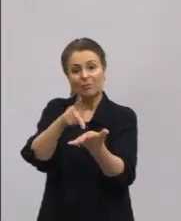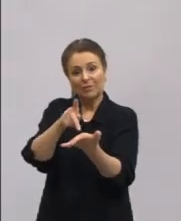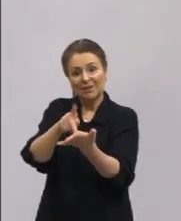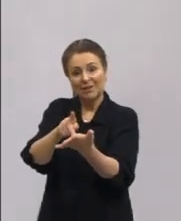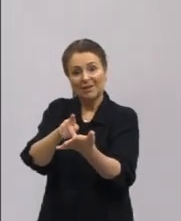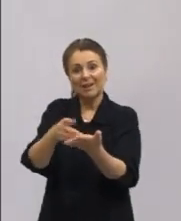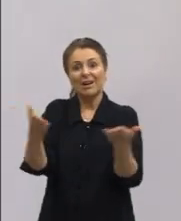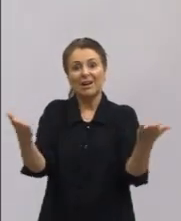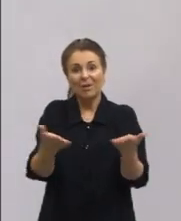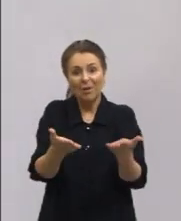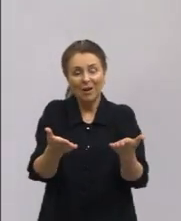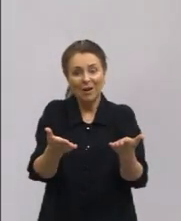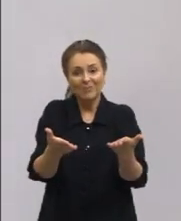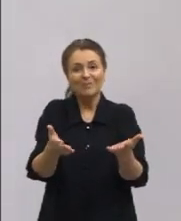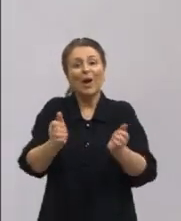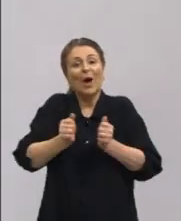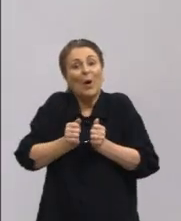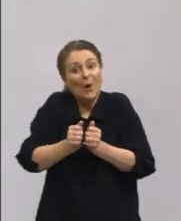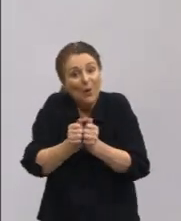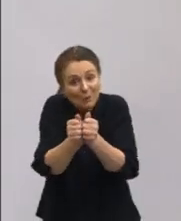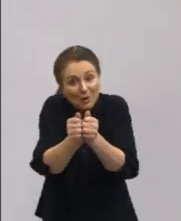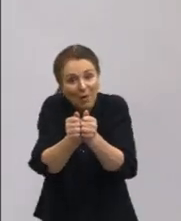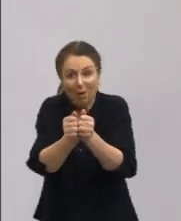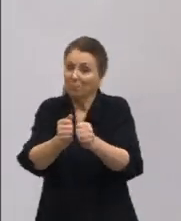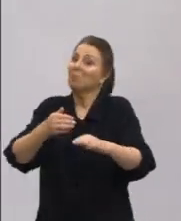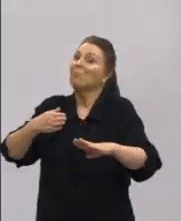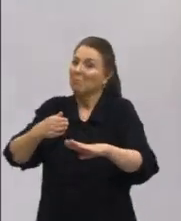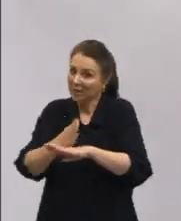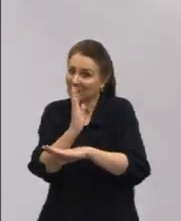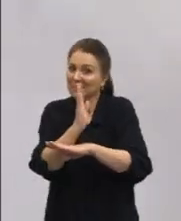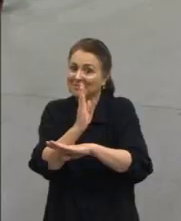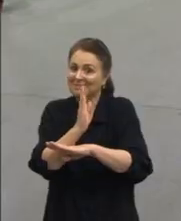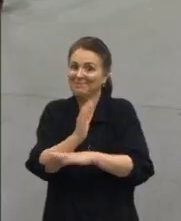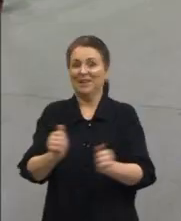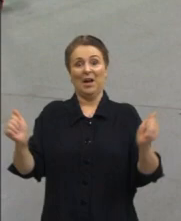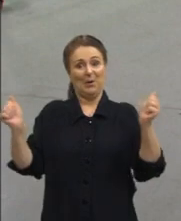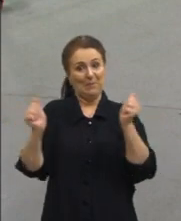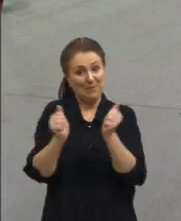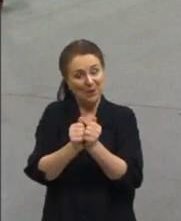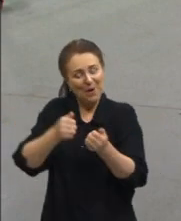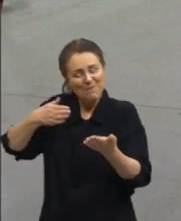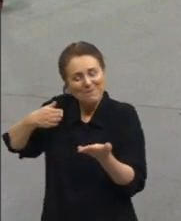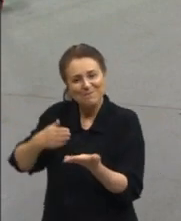dizer acompanhou passou então vamos lá mais lá acompanhou